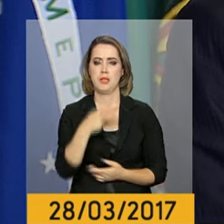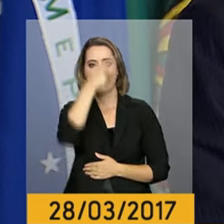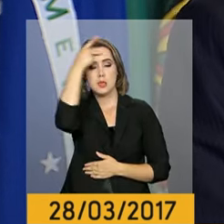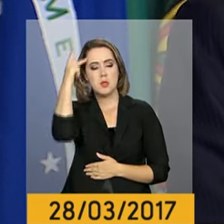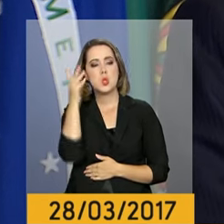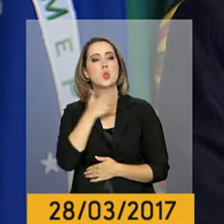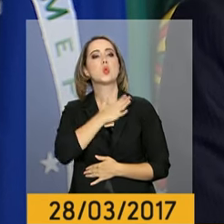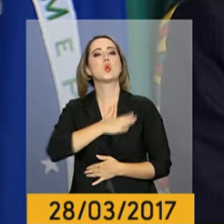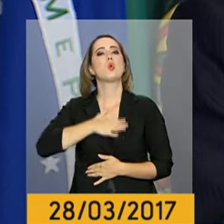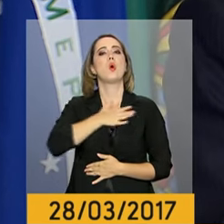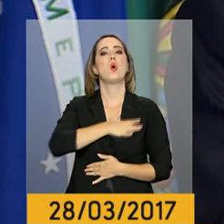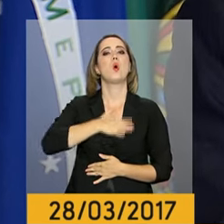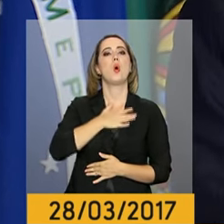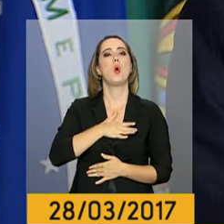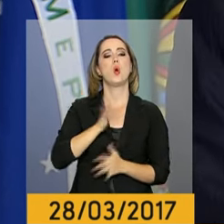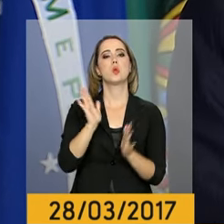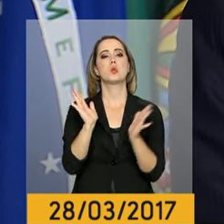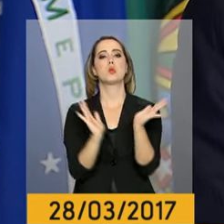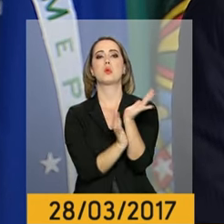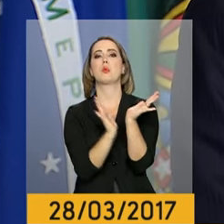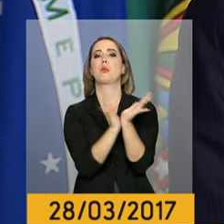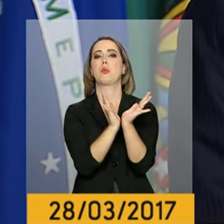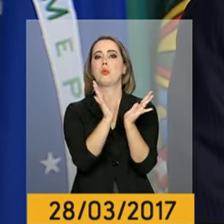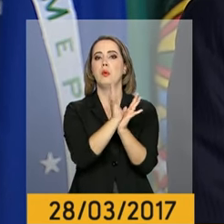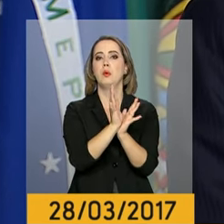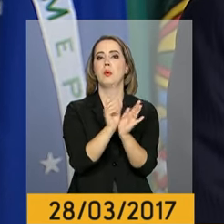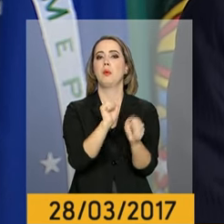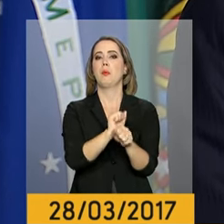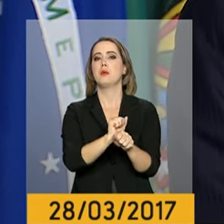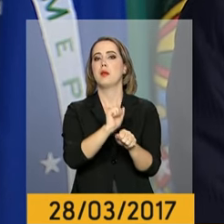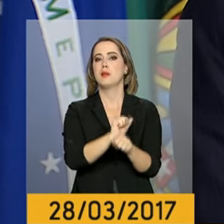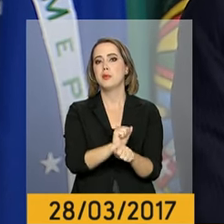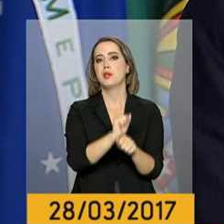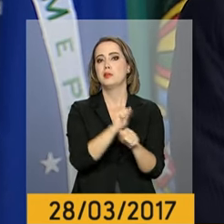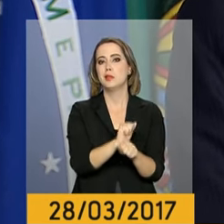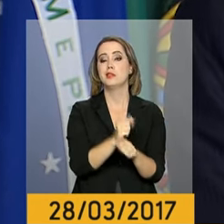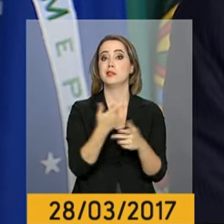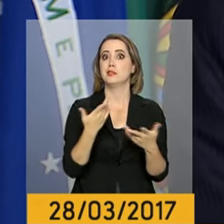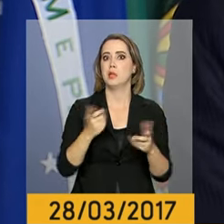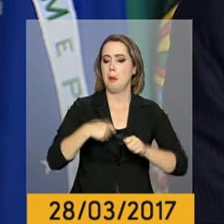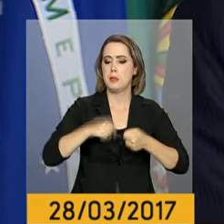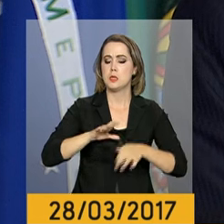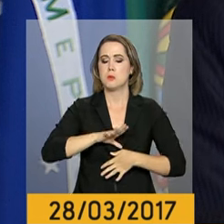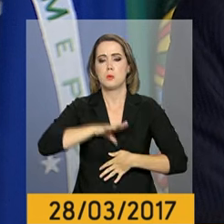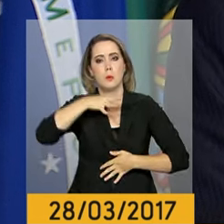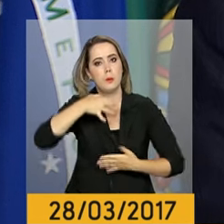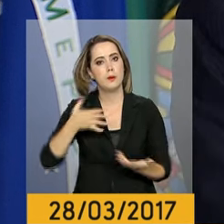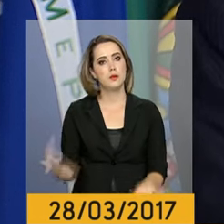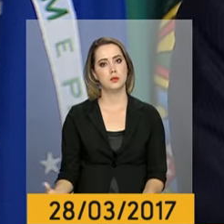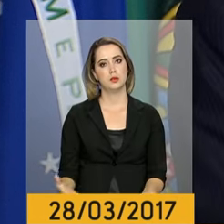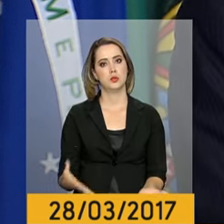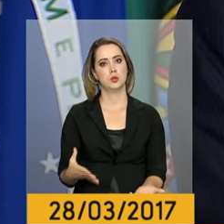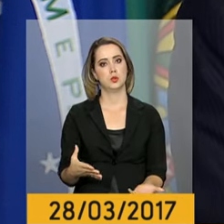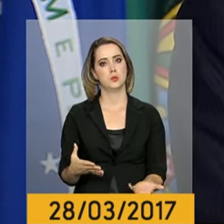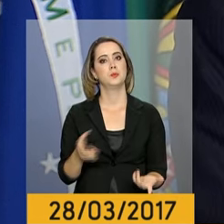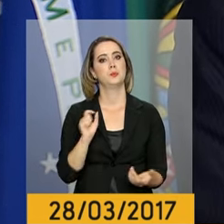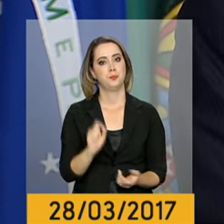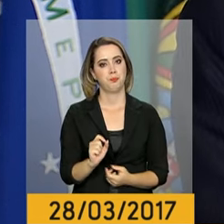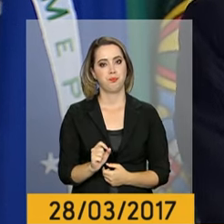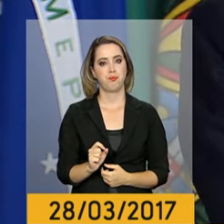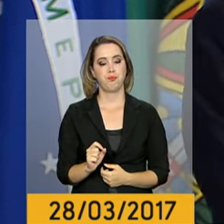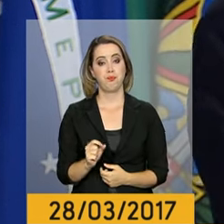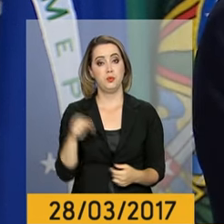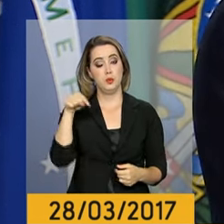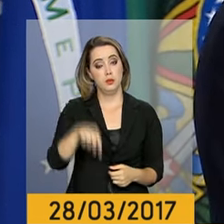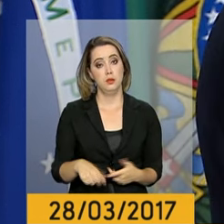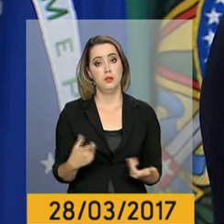burocracia as coisas paralisantes da administração pública então é preciso muita ousadia é preciso muita coragem